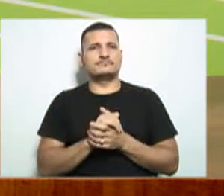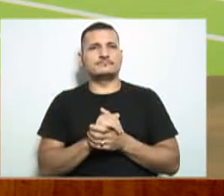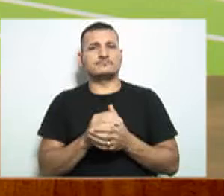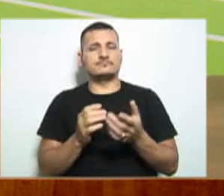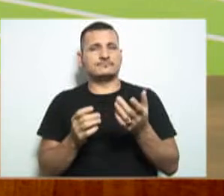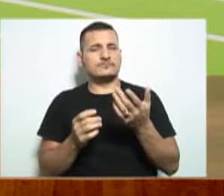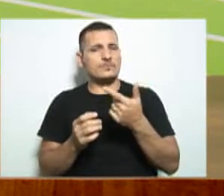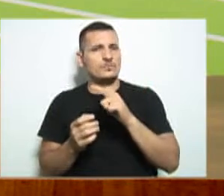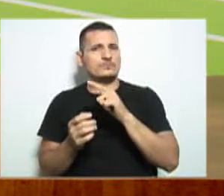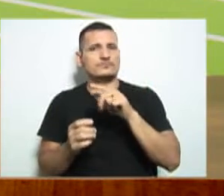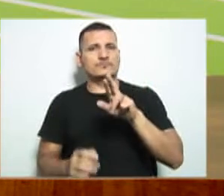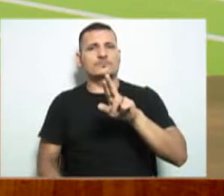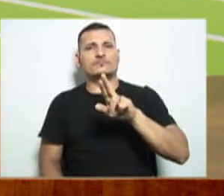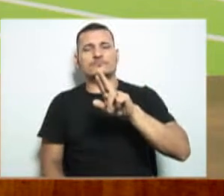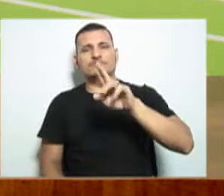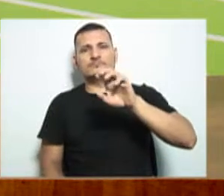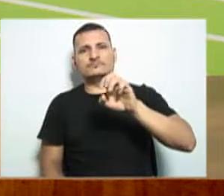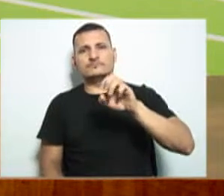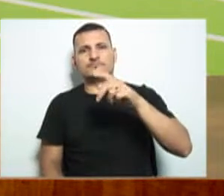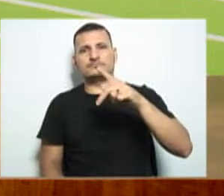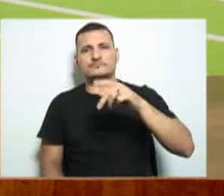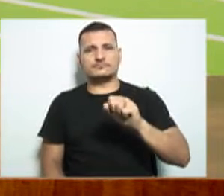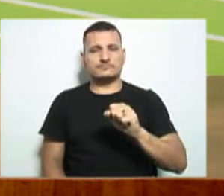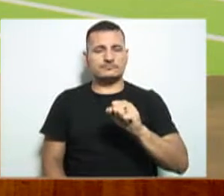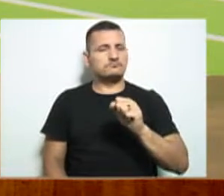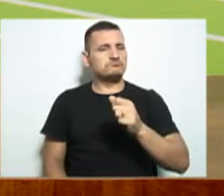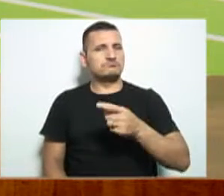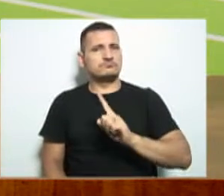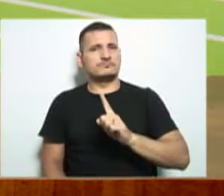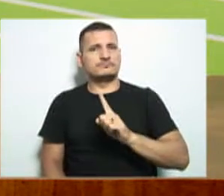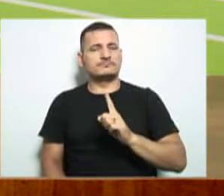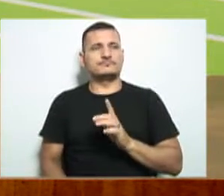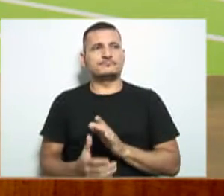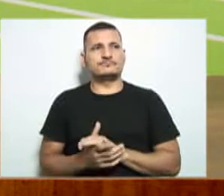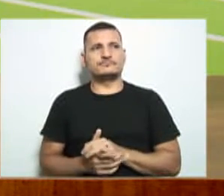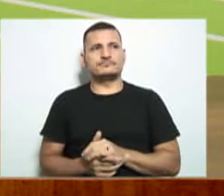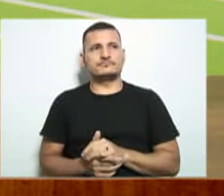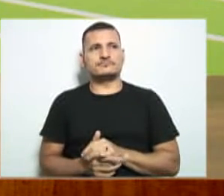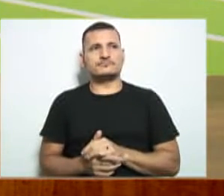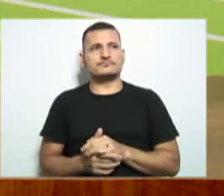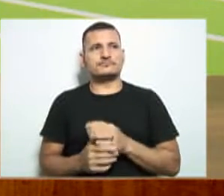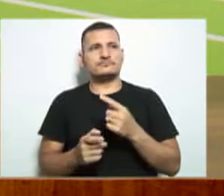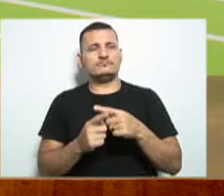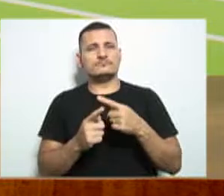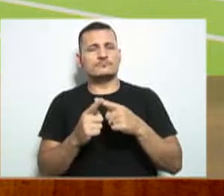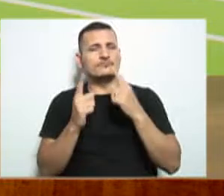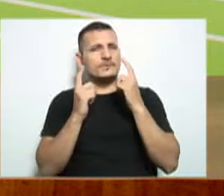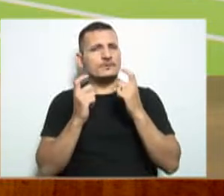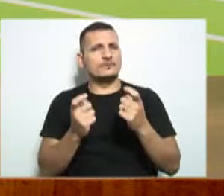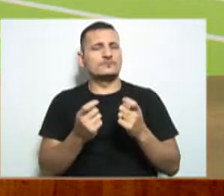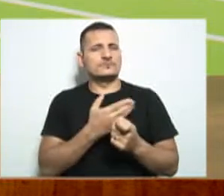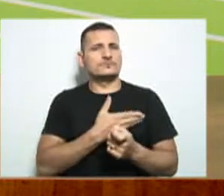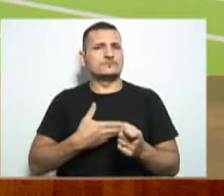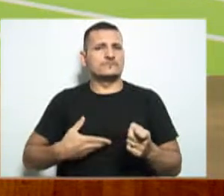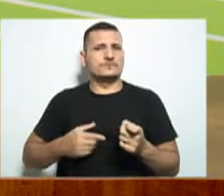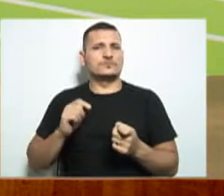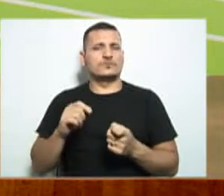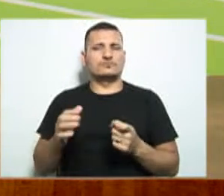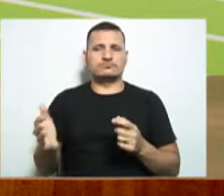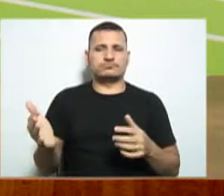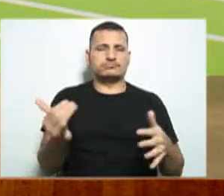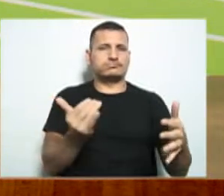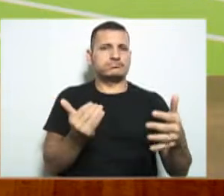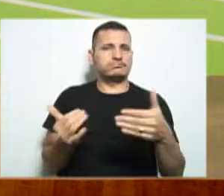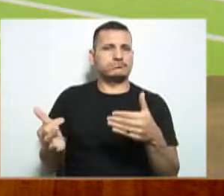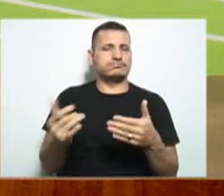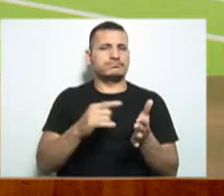no UEPS, não. Por que isso é interessante para o governo que recolhe os tributos?